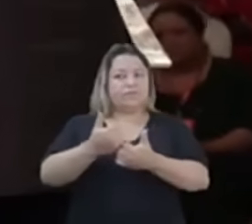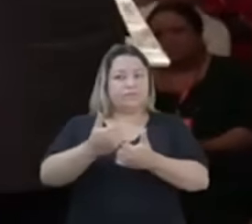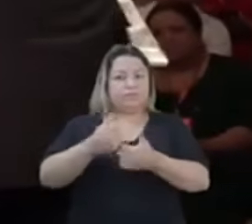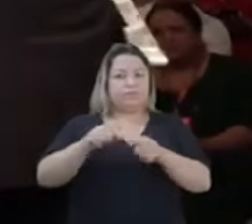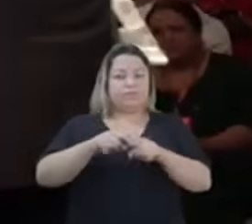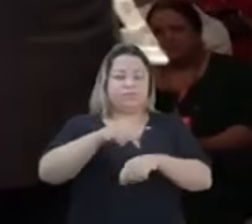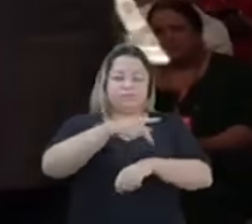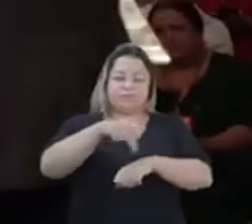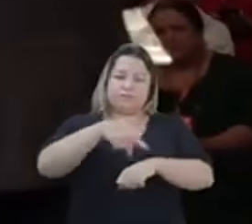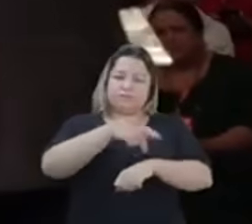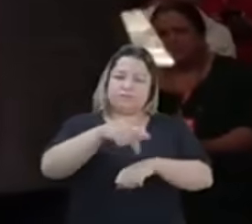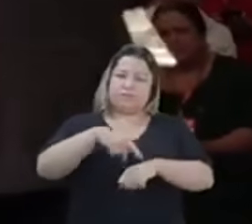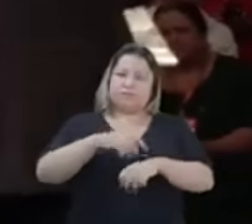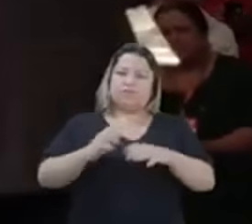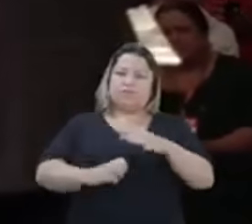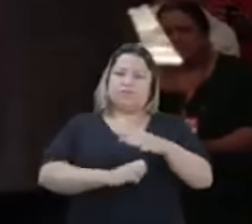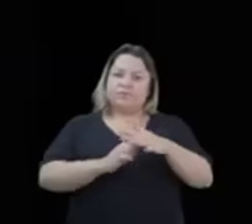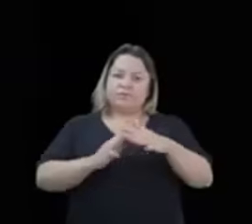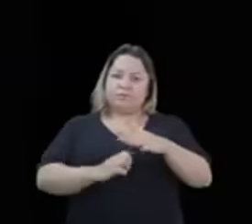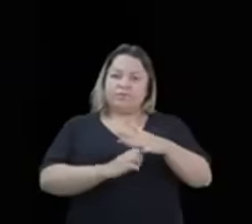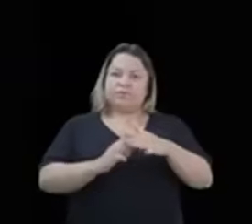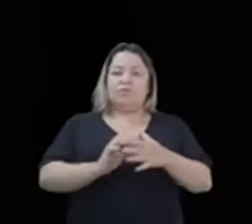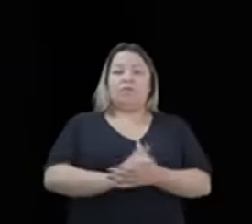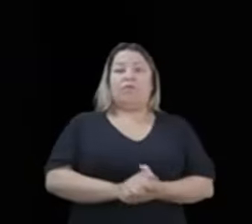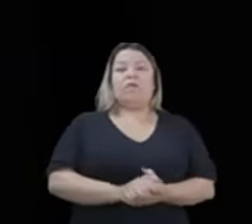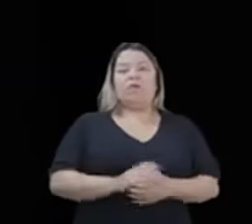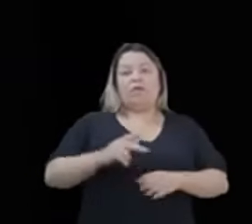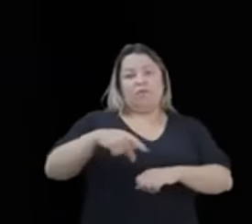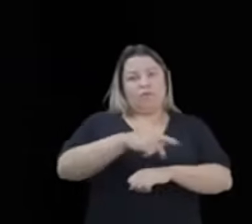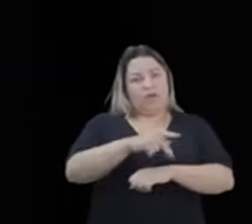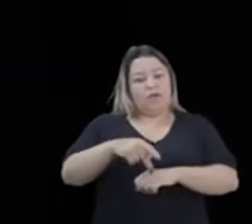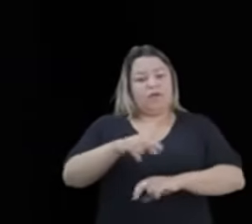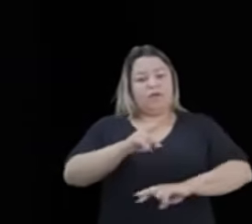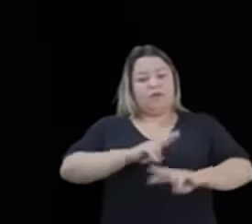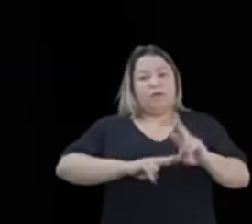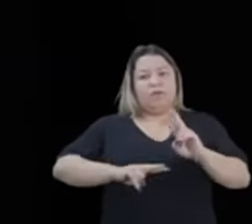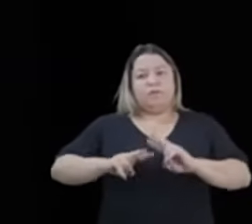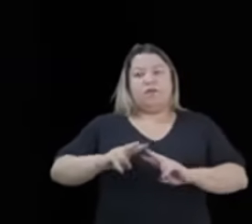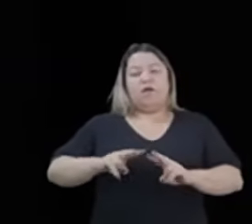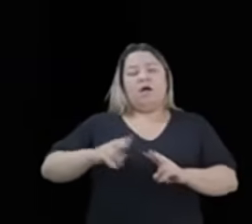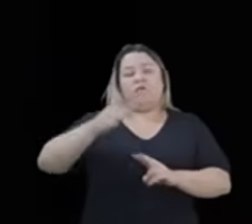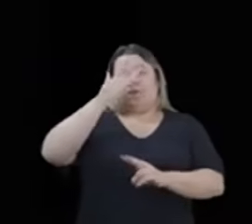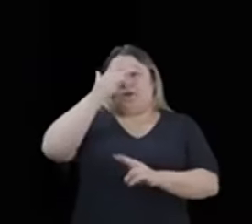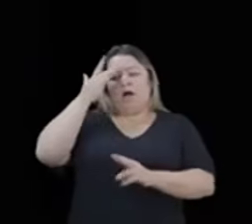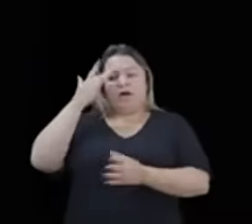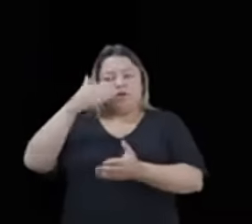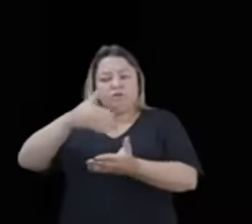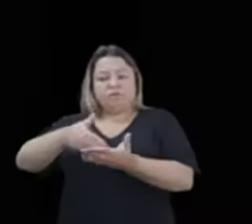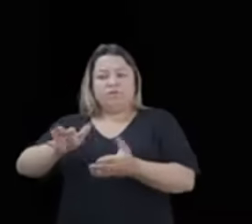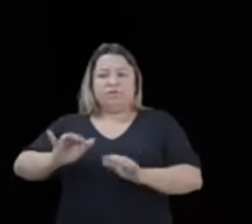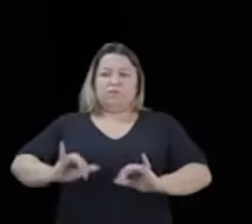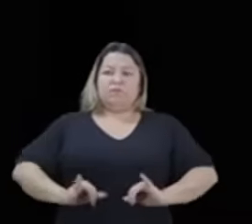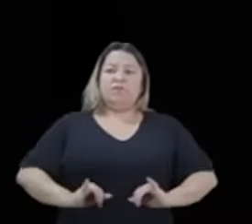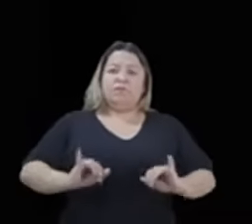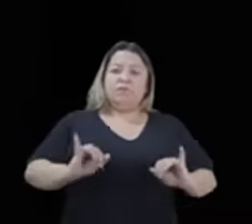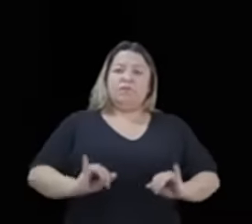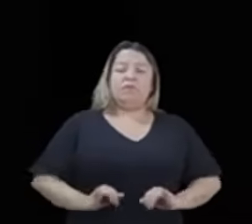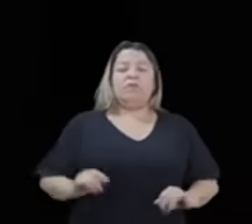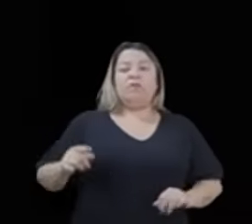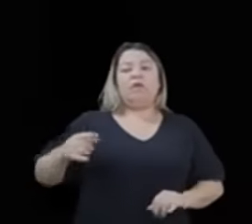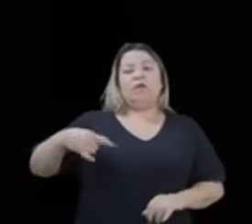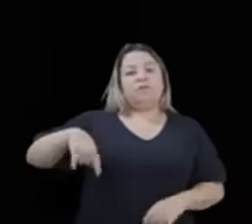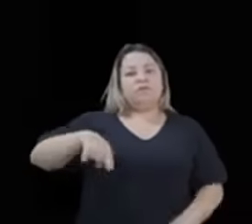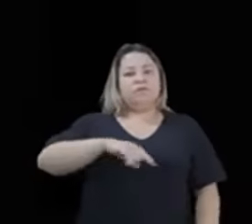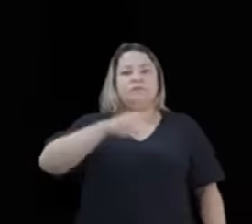um país que apoie o empreendedor e um país que olhe para os excluídos e para os sofridos da nossa